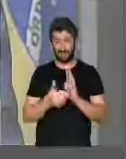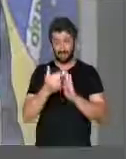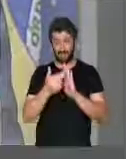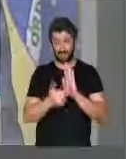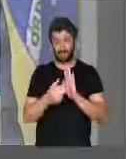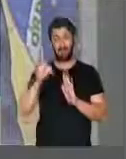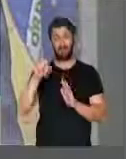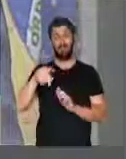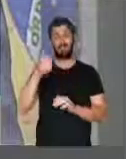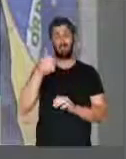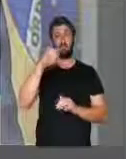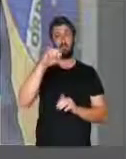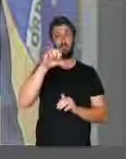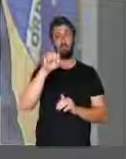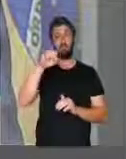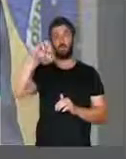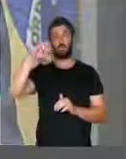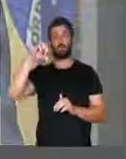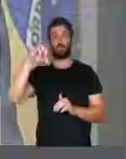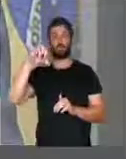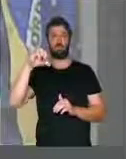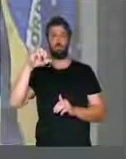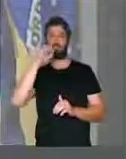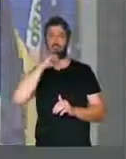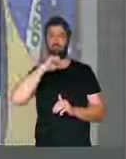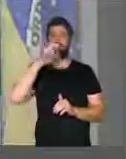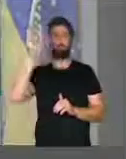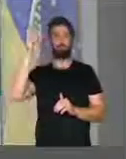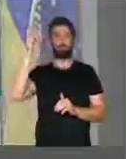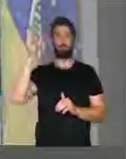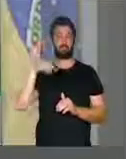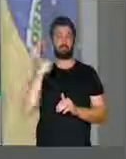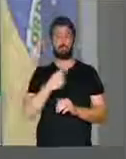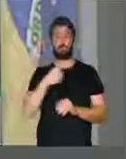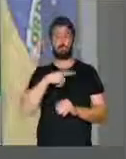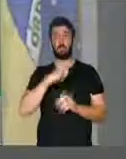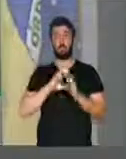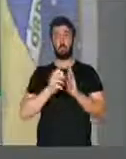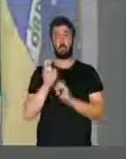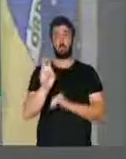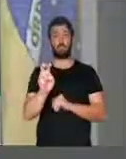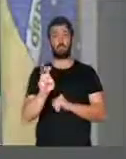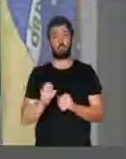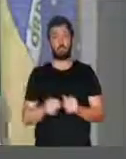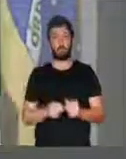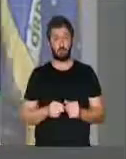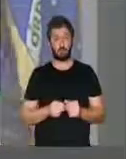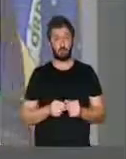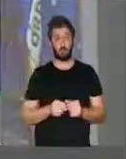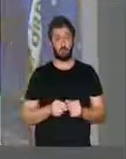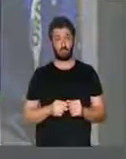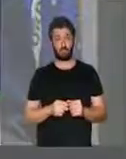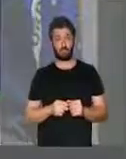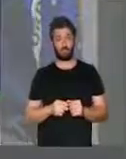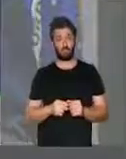casa é de 1989, quando nós tínhamos 5 partidos.